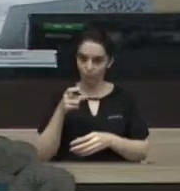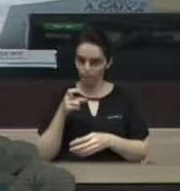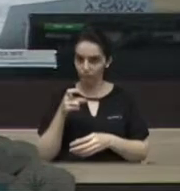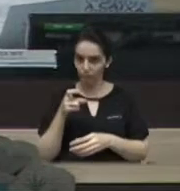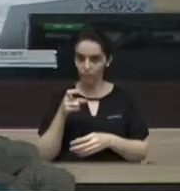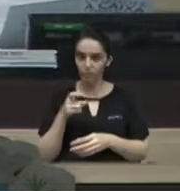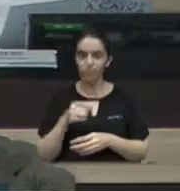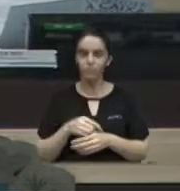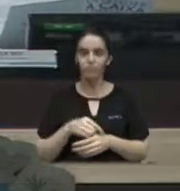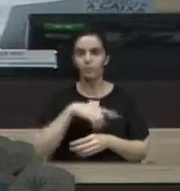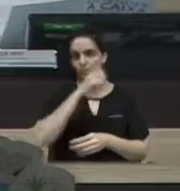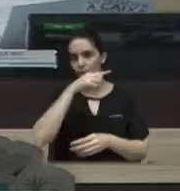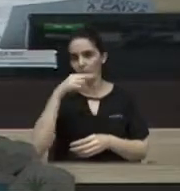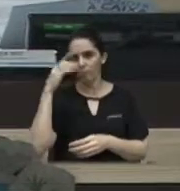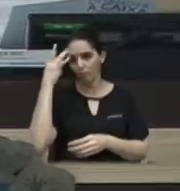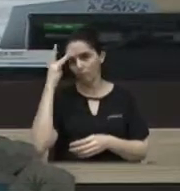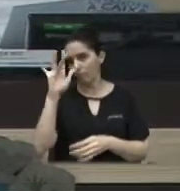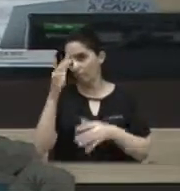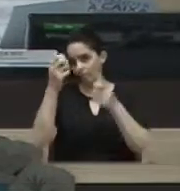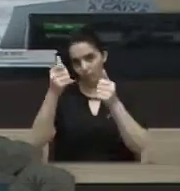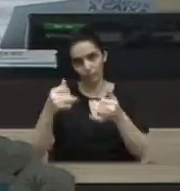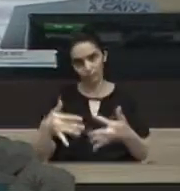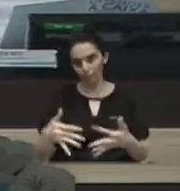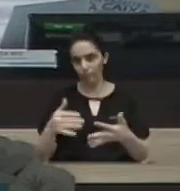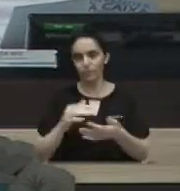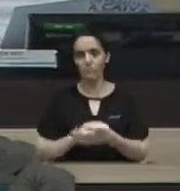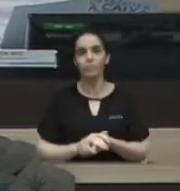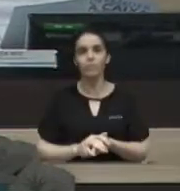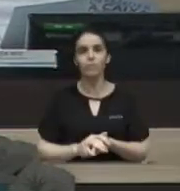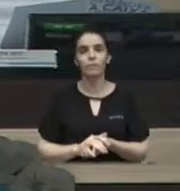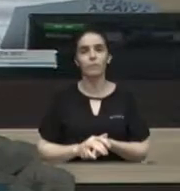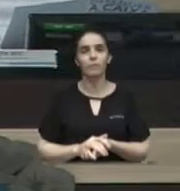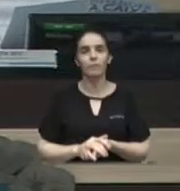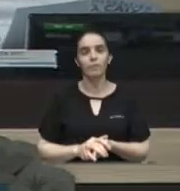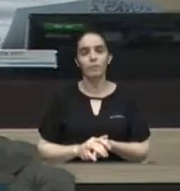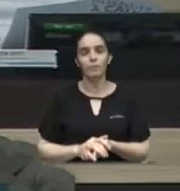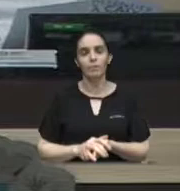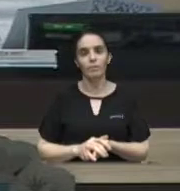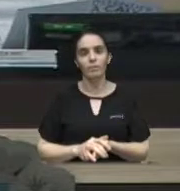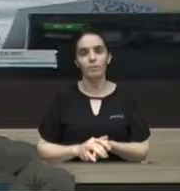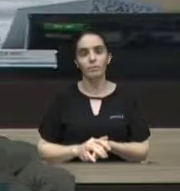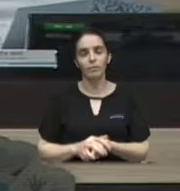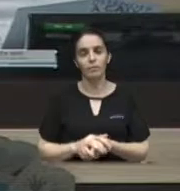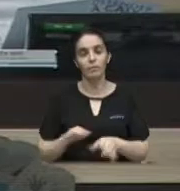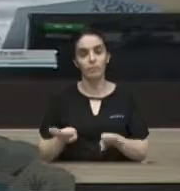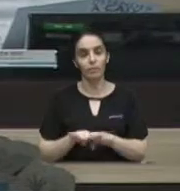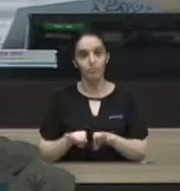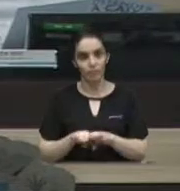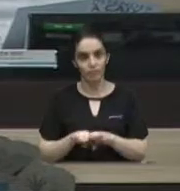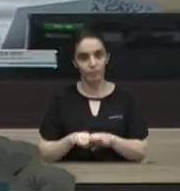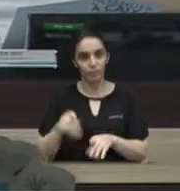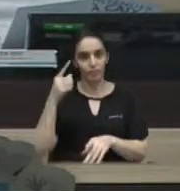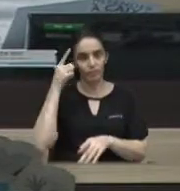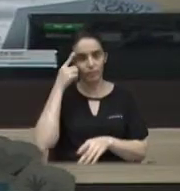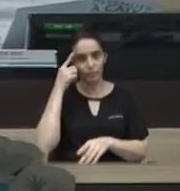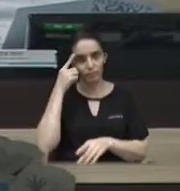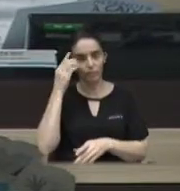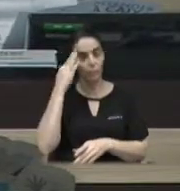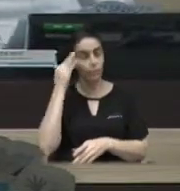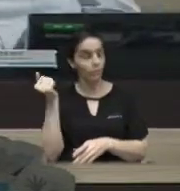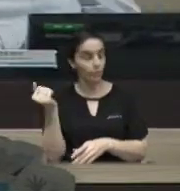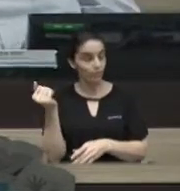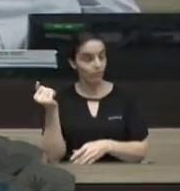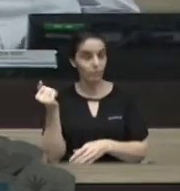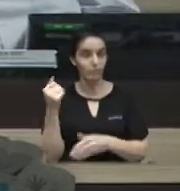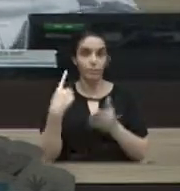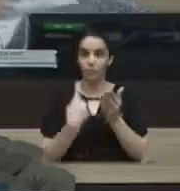do qual eu também não saberia explicar, por isso não pensando na abstenção. Por outro lado, a gente também bem sabe, concordo